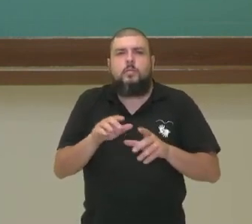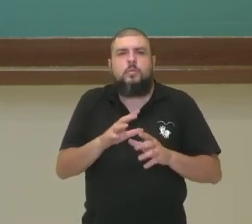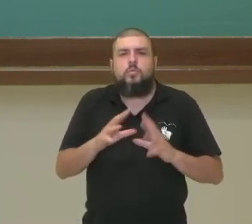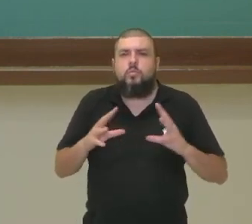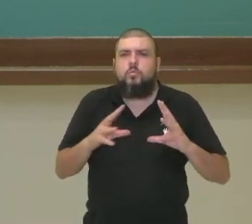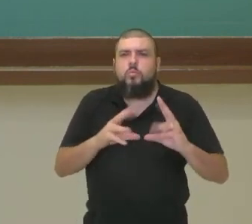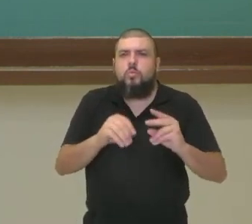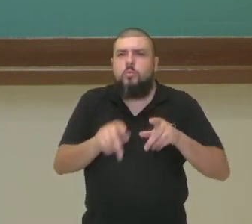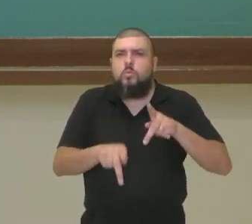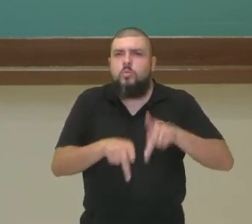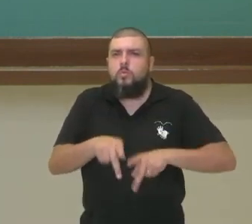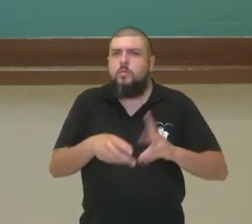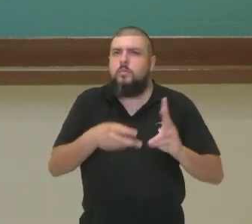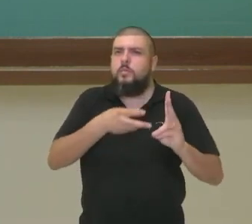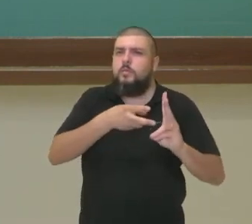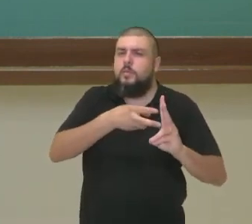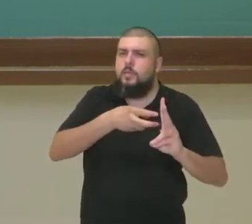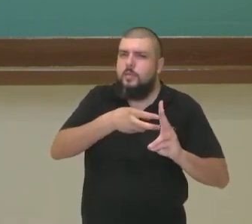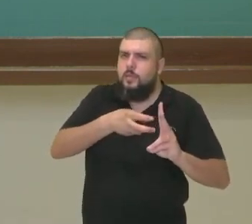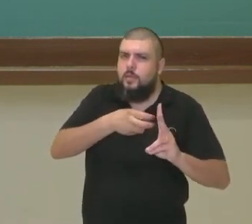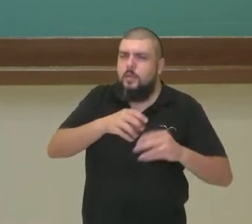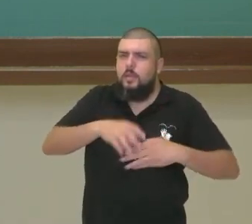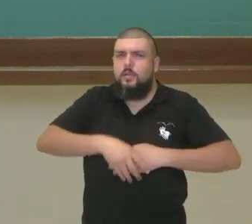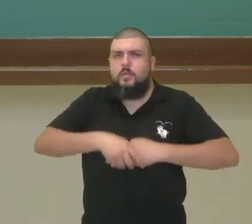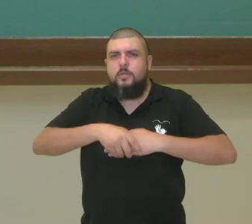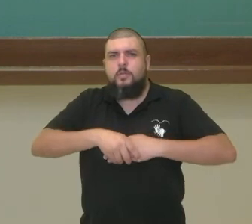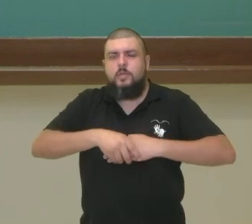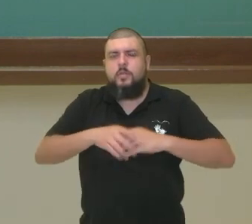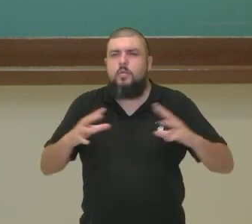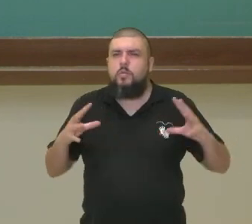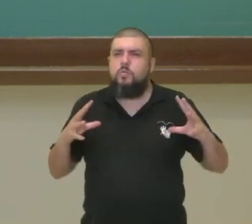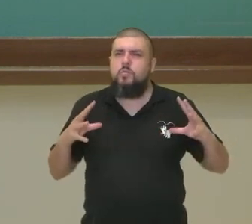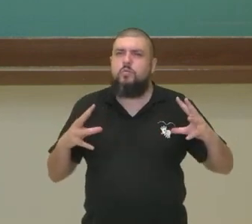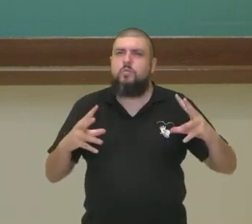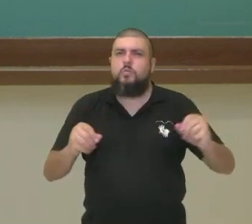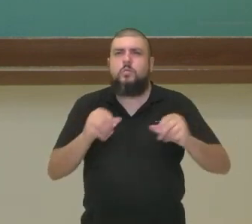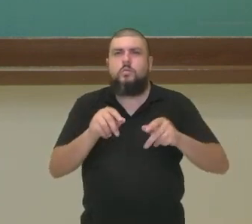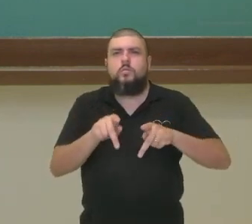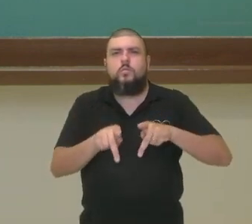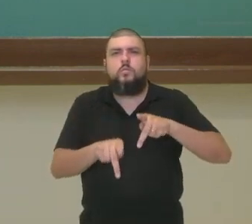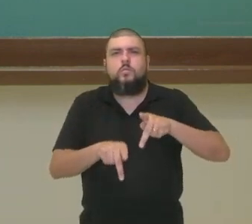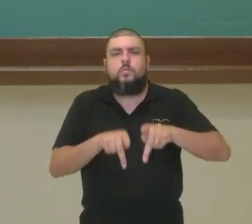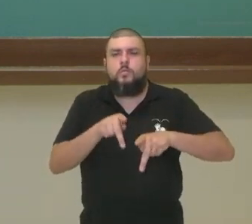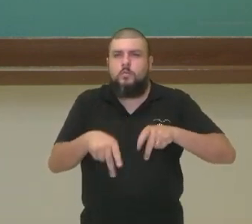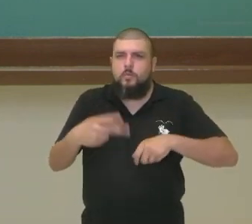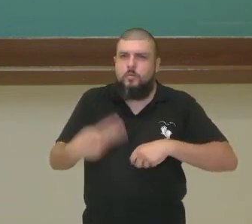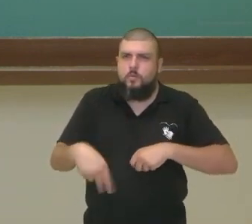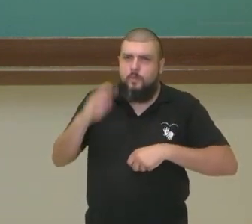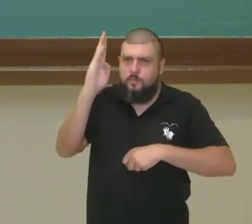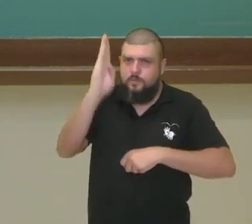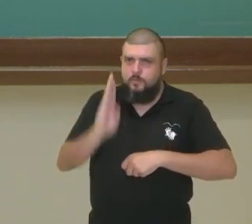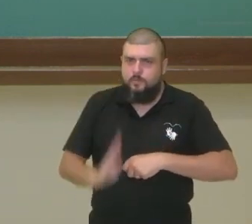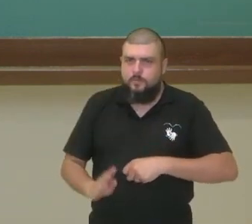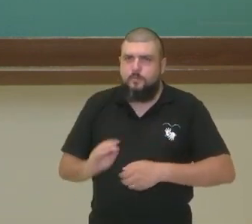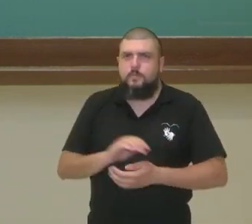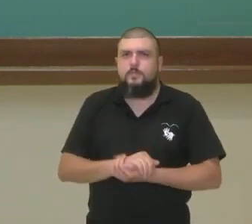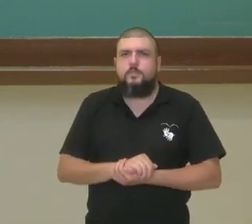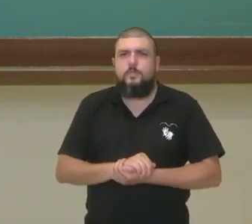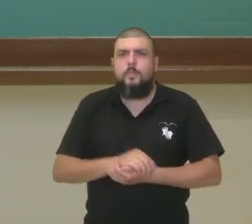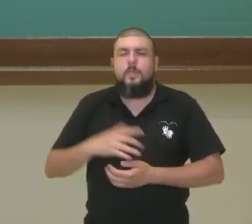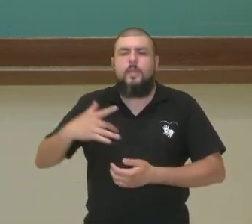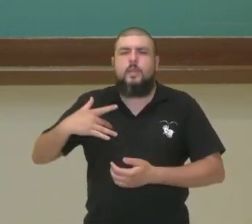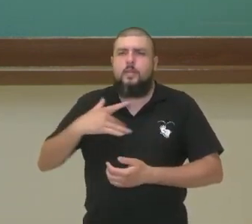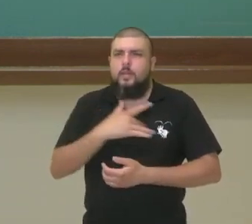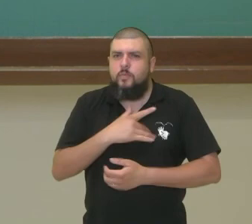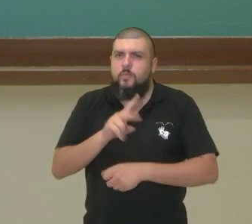para os povos indígenas, Guarani, assim cumprimento todos os povos indígenas do Brasil. Saúde, fiquem